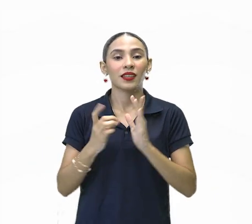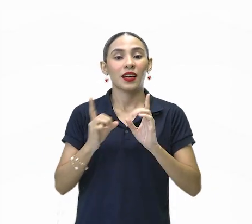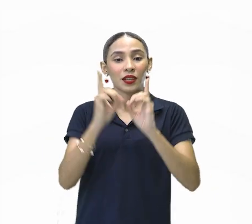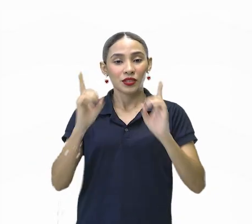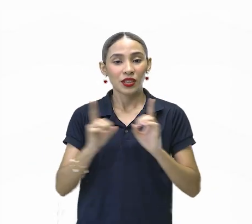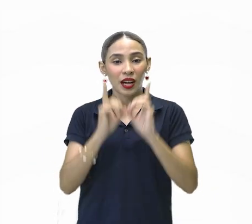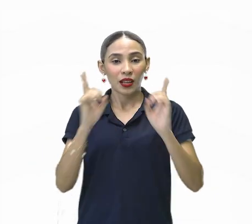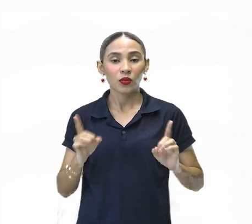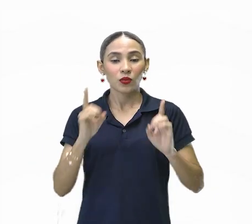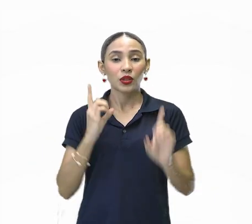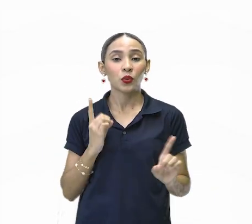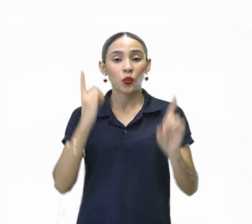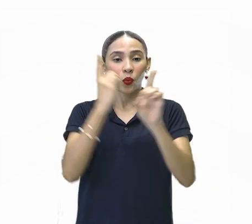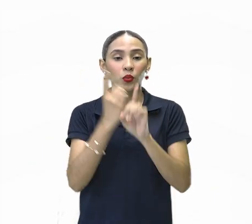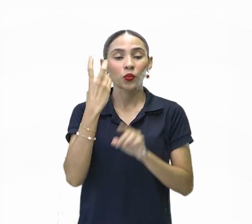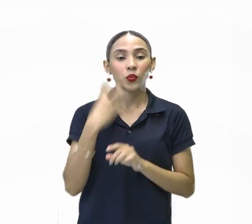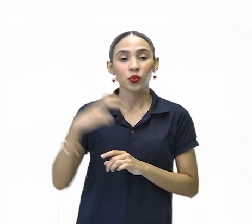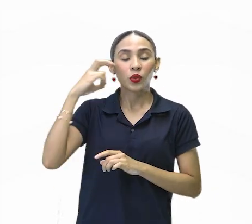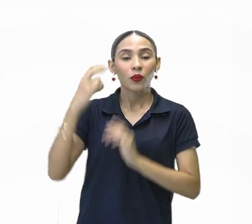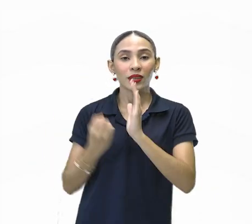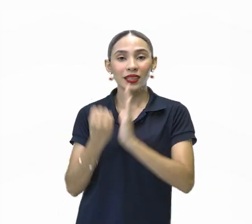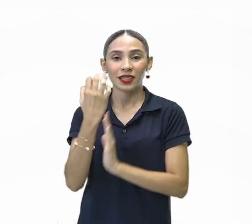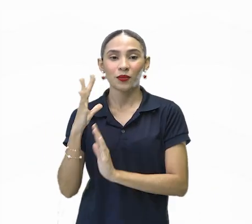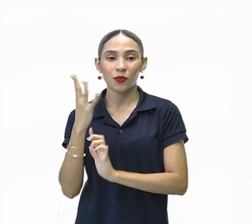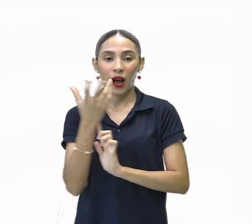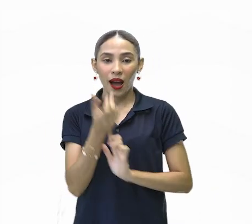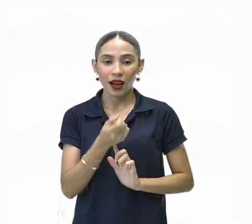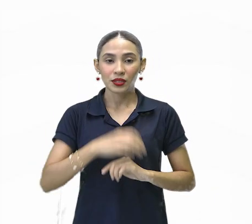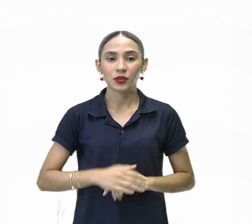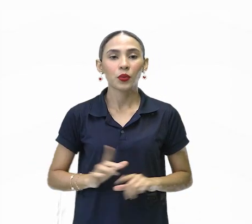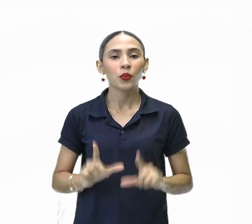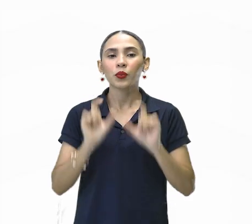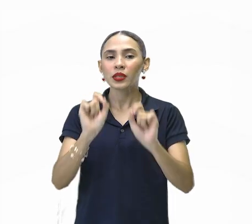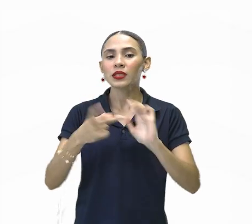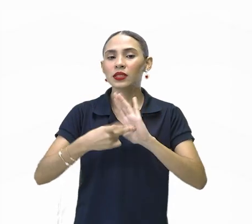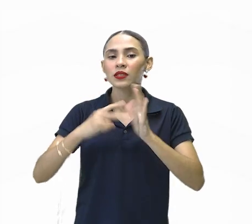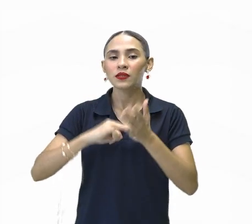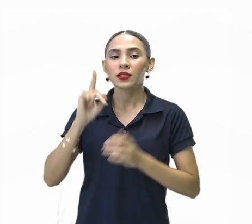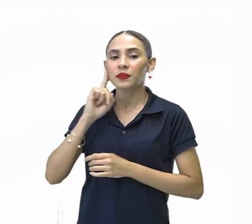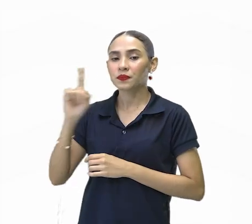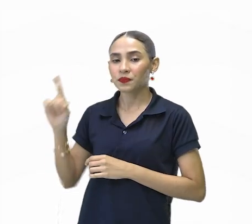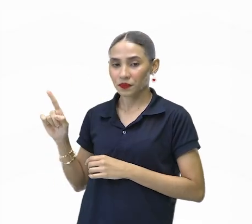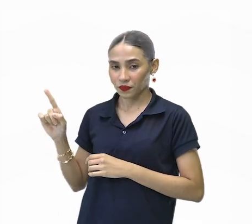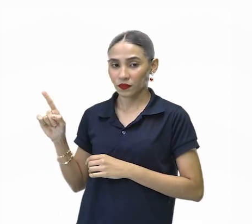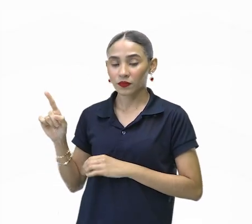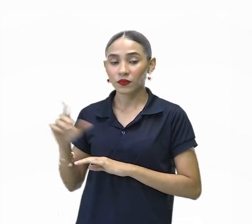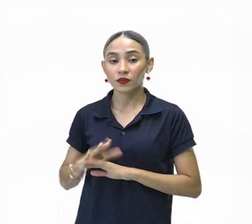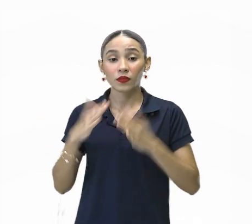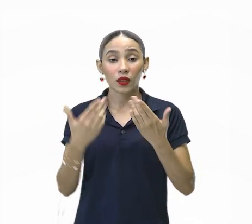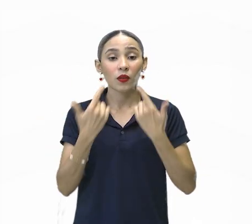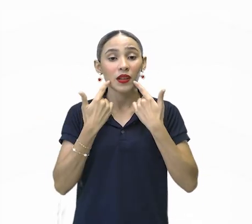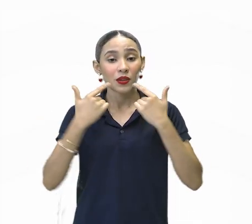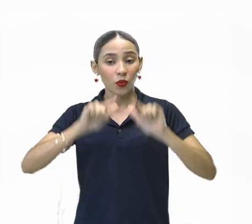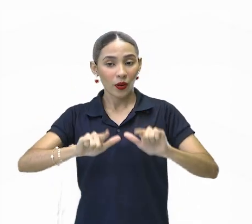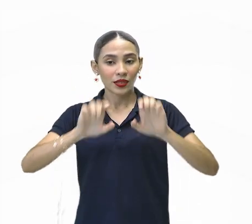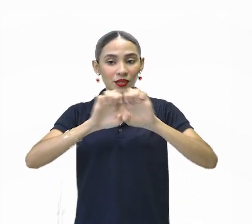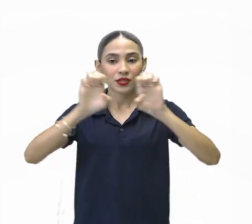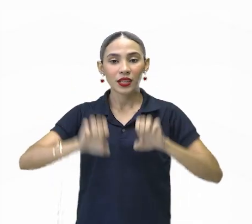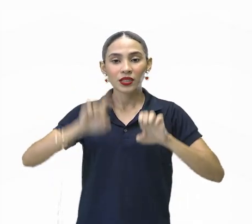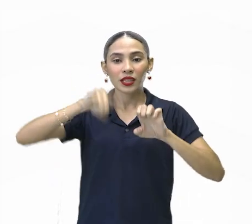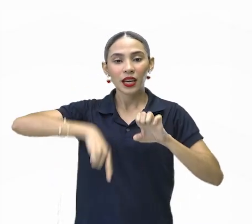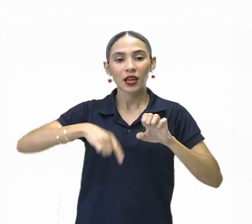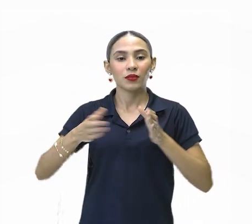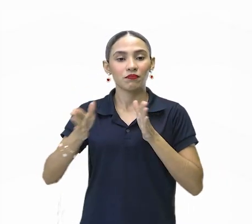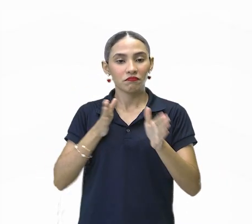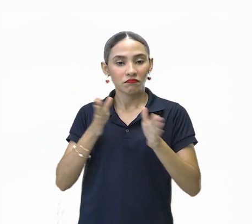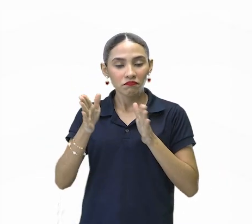diálogos, encontros culturais que criam arte. O que são linguagens estéticas? Linguagens estéticas são os meios